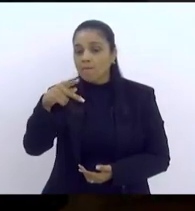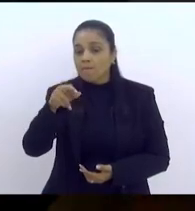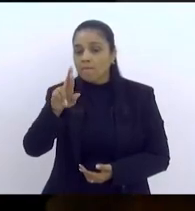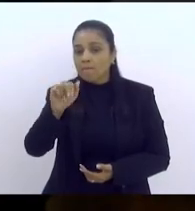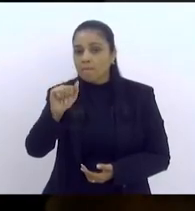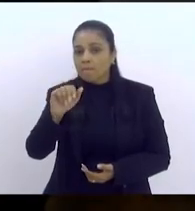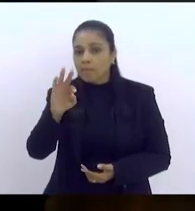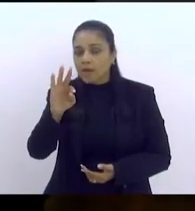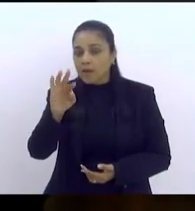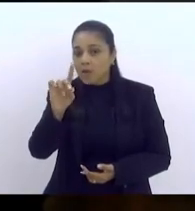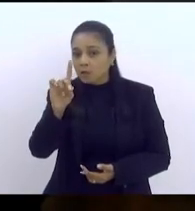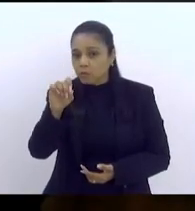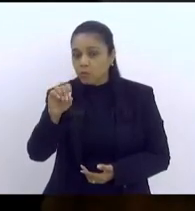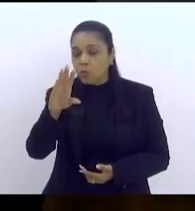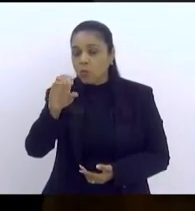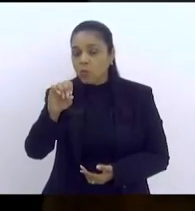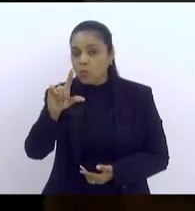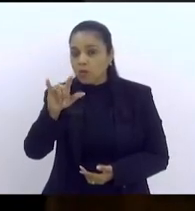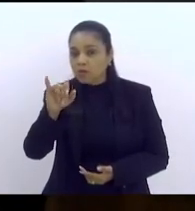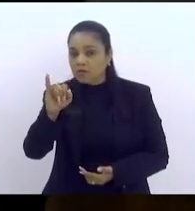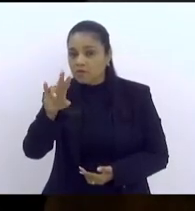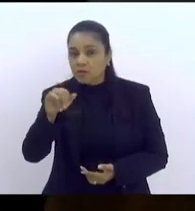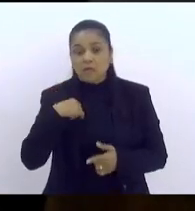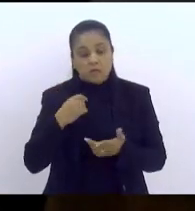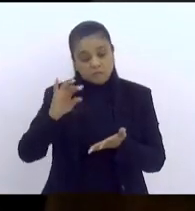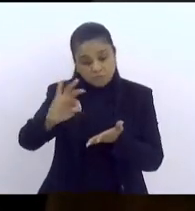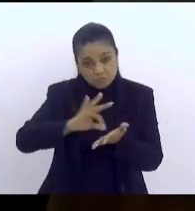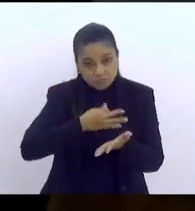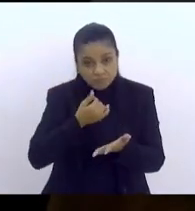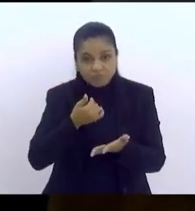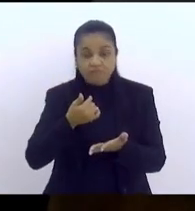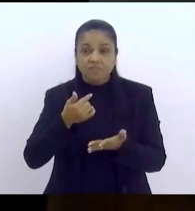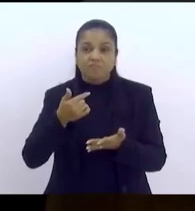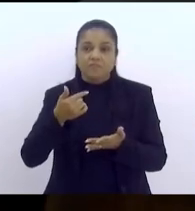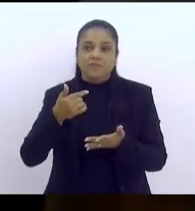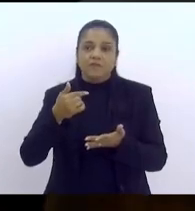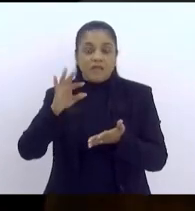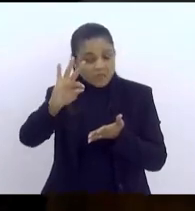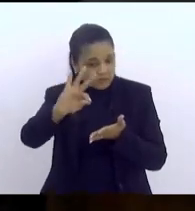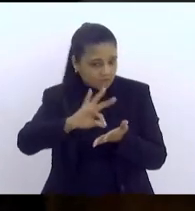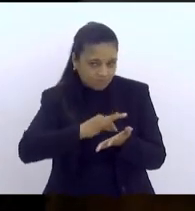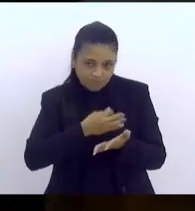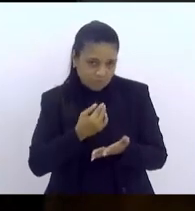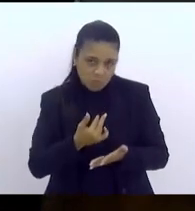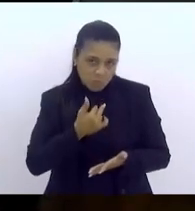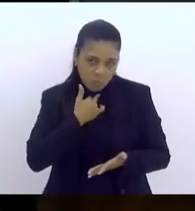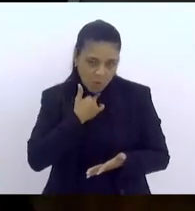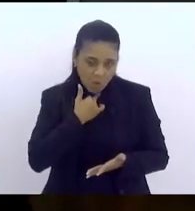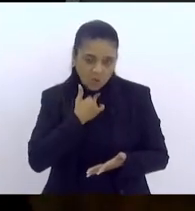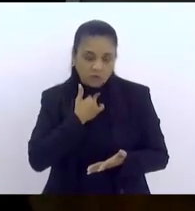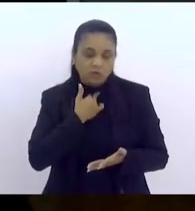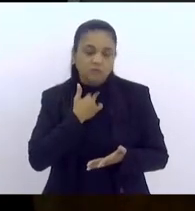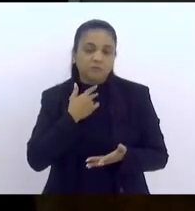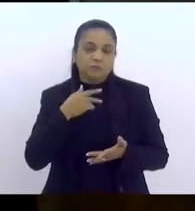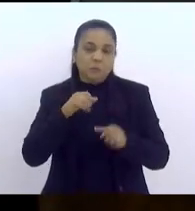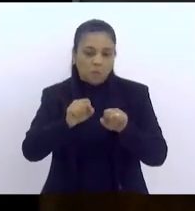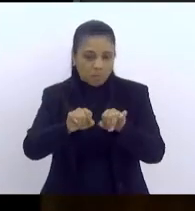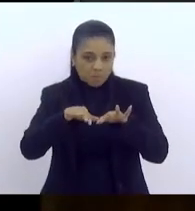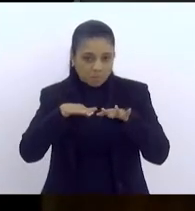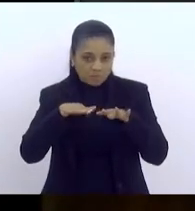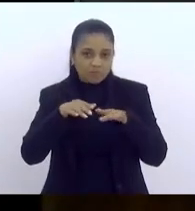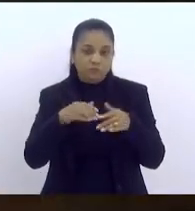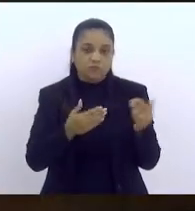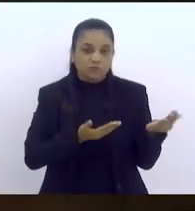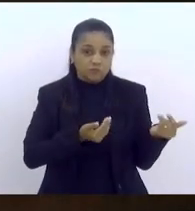no Parlamento Juvenil, porque ele tem apenas 13 anos, mas ano que vem vamos colocar ele numa